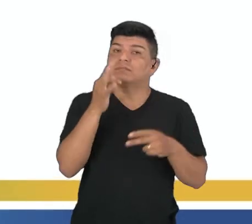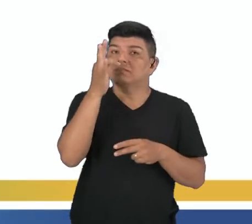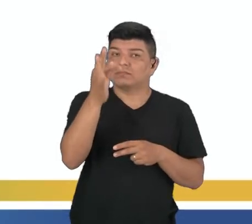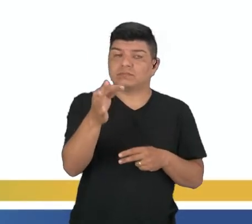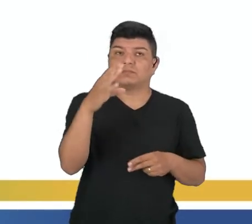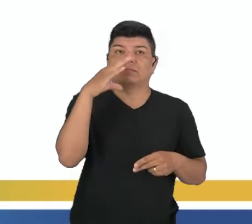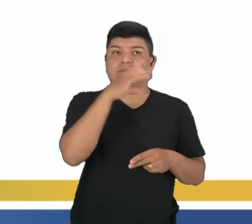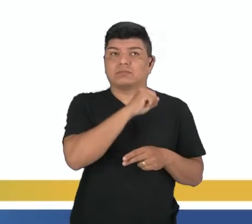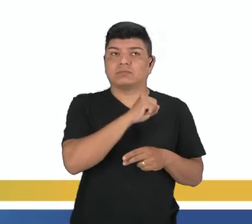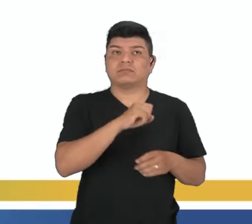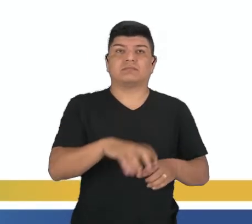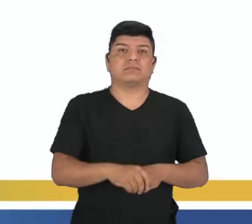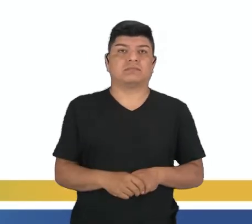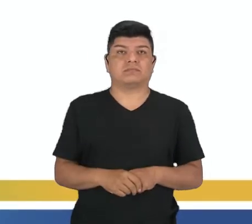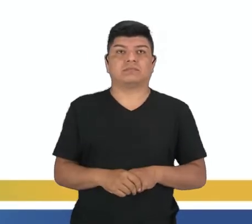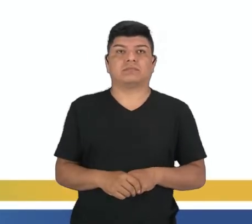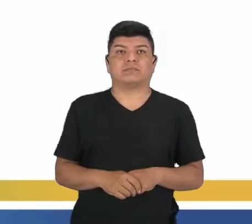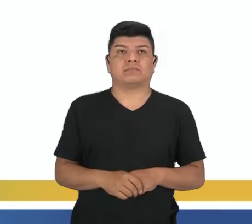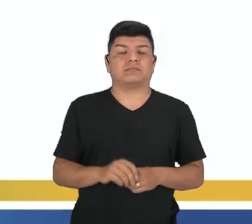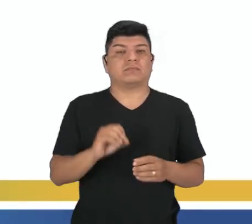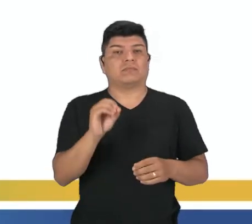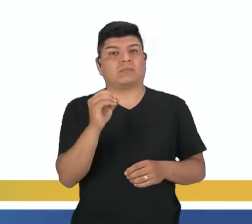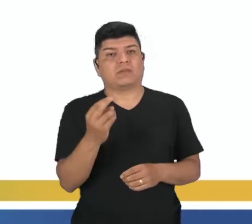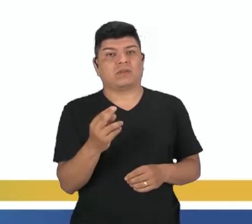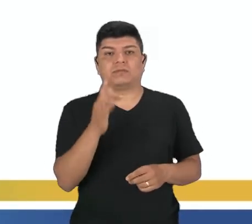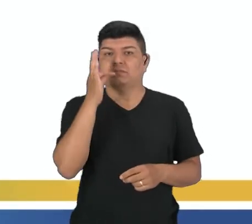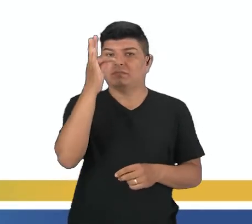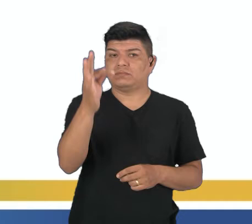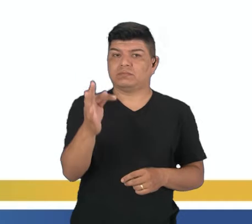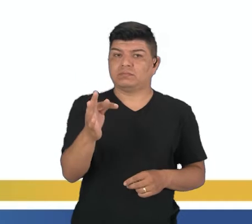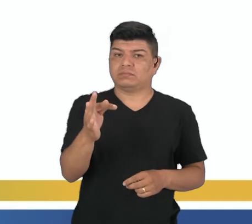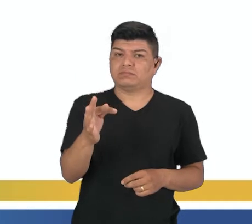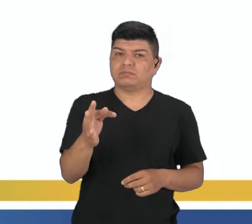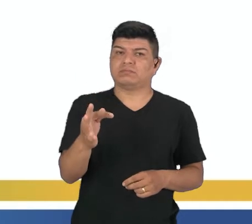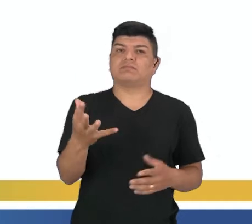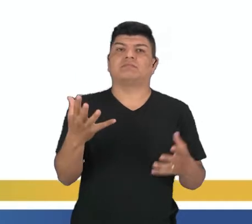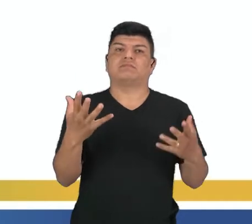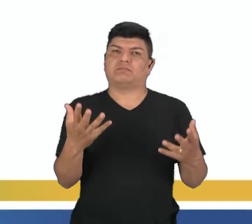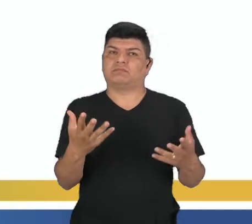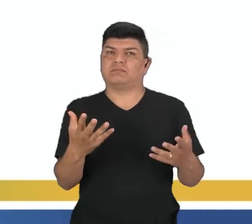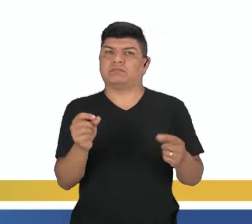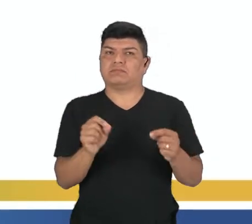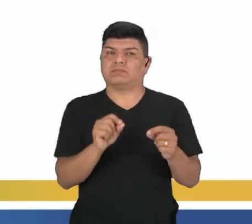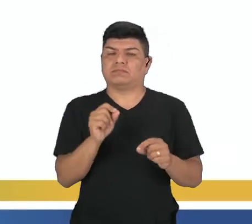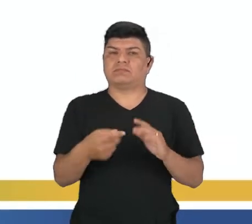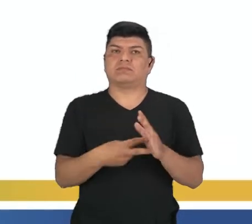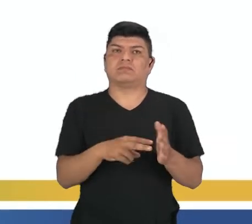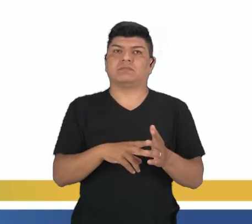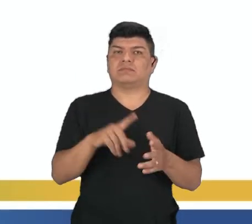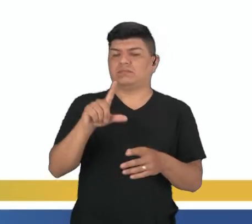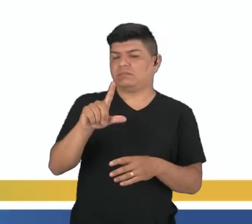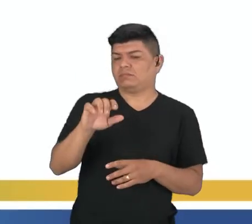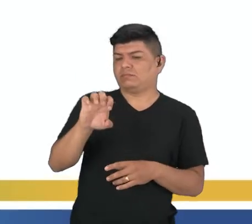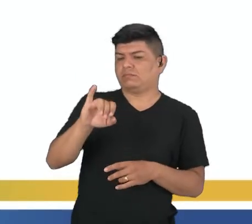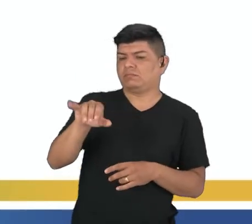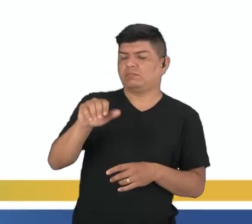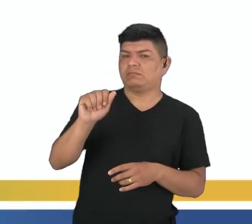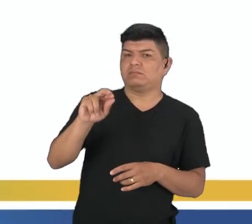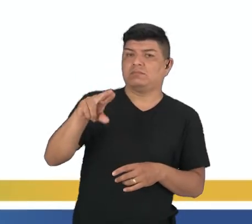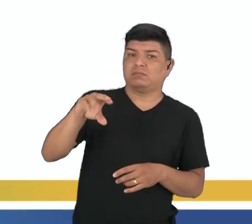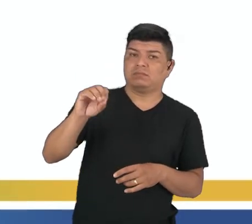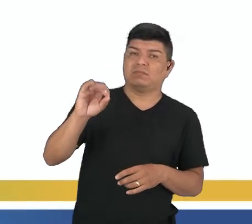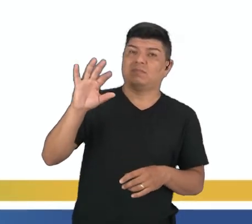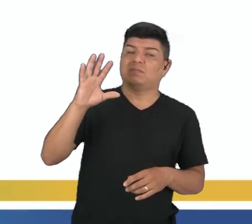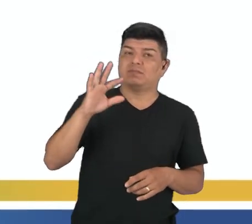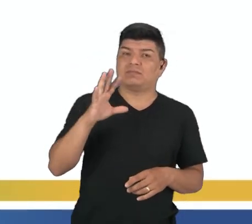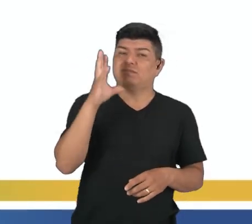imediato. Então, falar de um futuro mais lejano, né? O que é o futuro mais lejano? O futuro mais distante, né? A